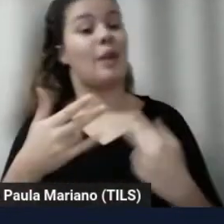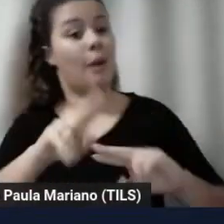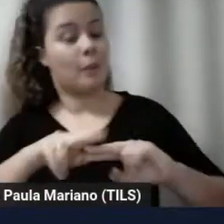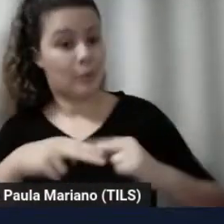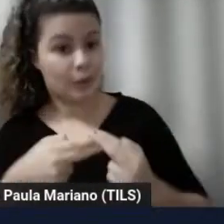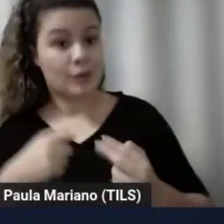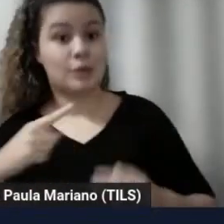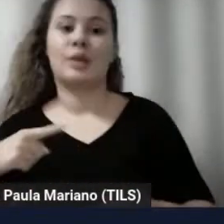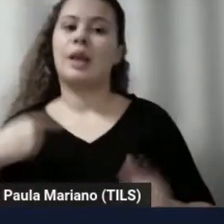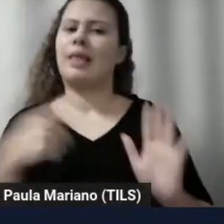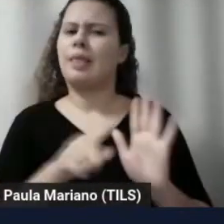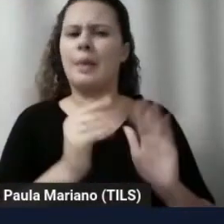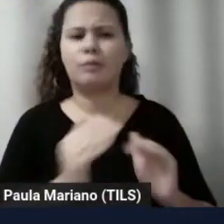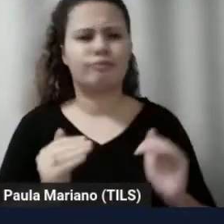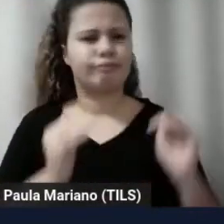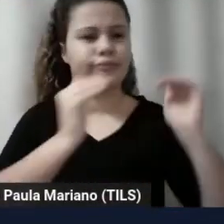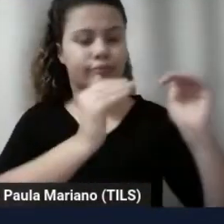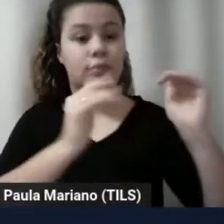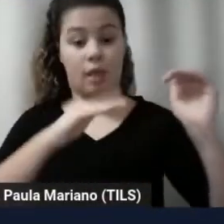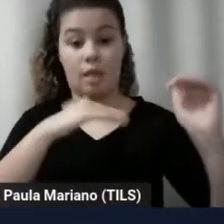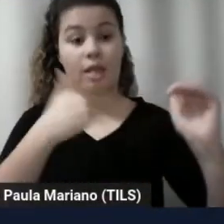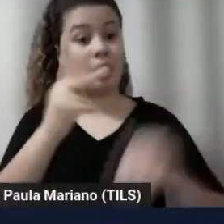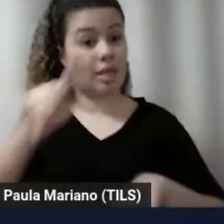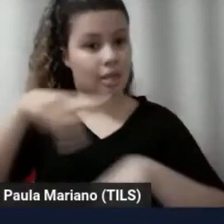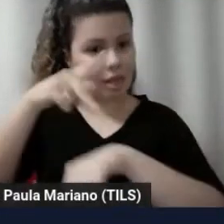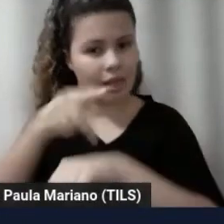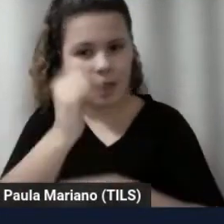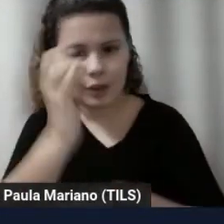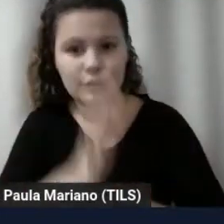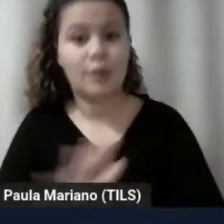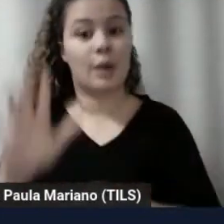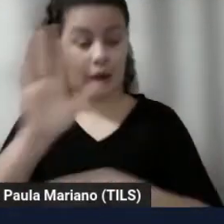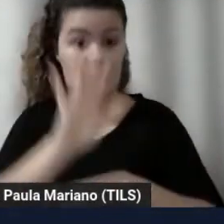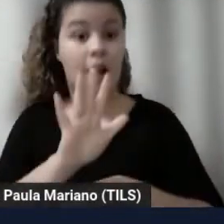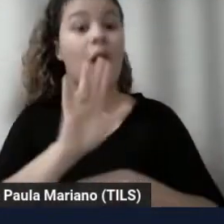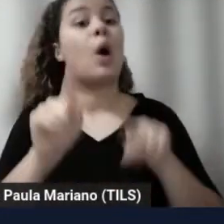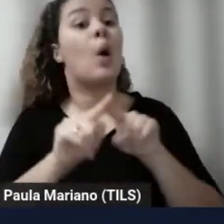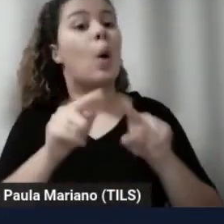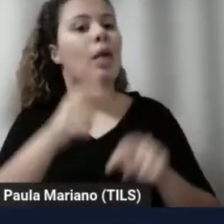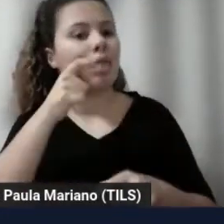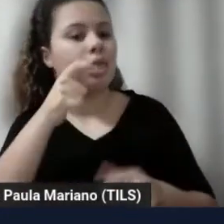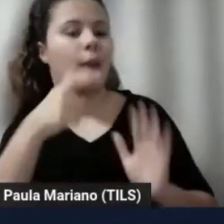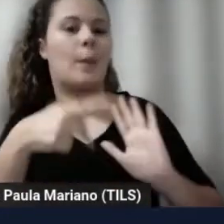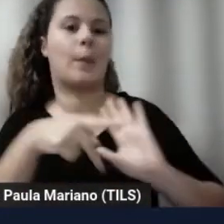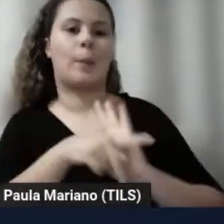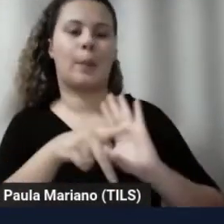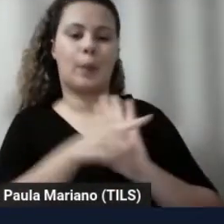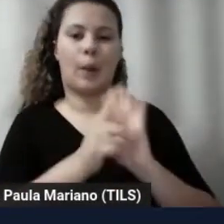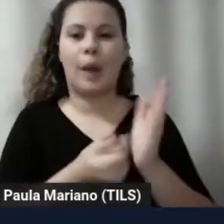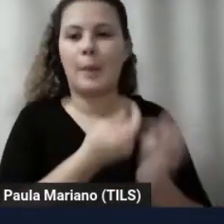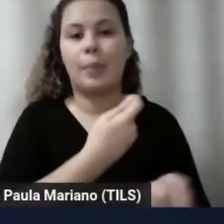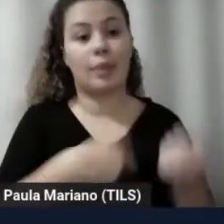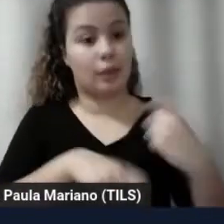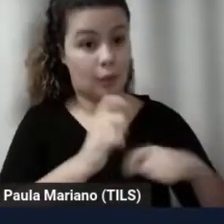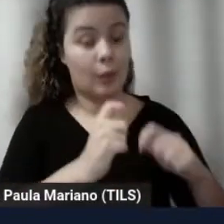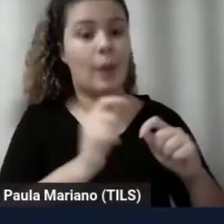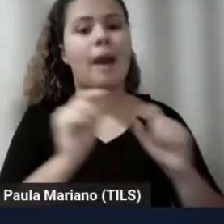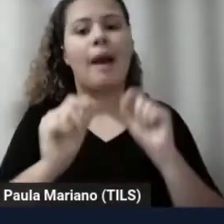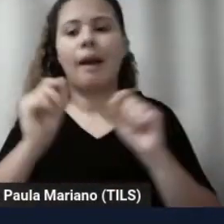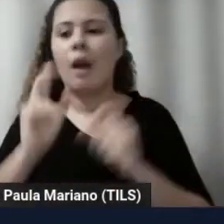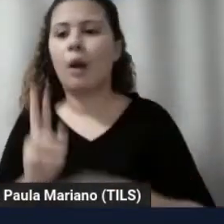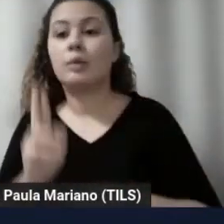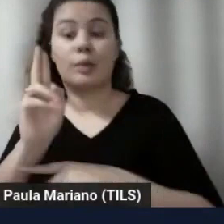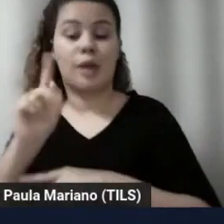soberania nacional está submetida aos interesses do capital financeiro. Porque quem manda no